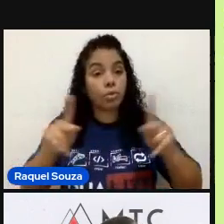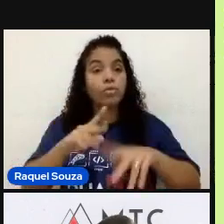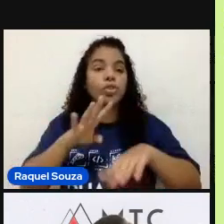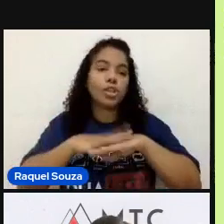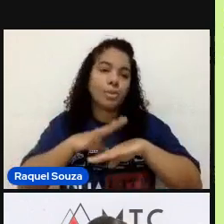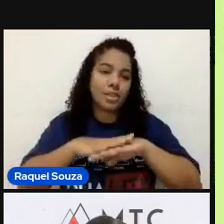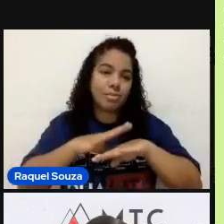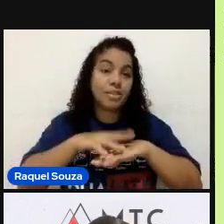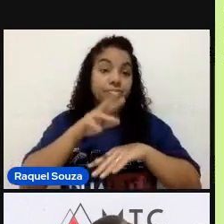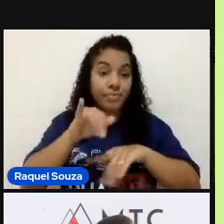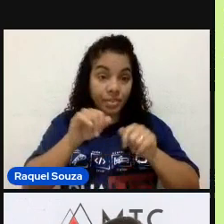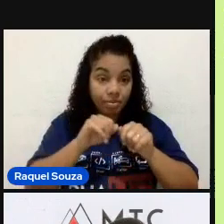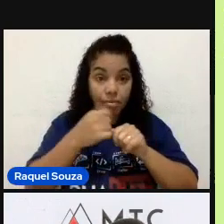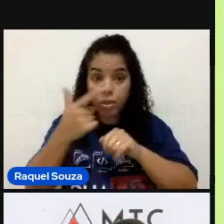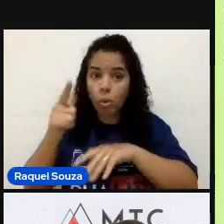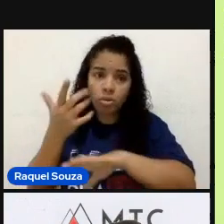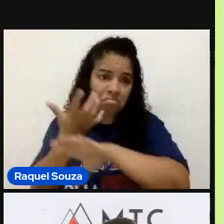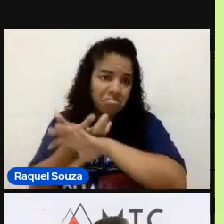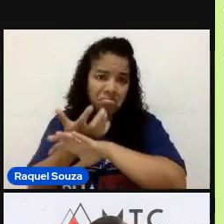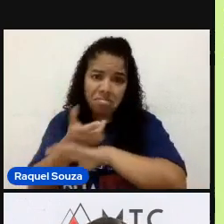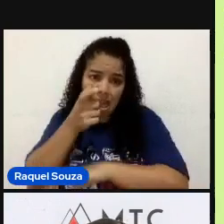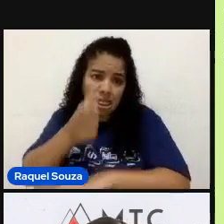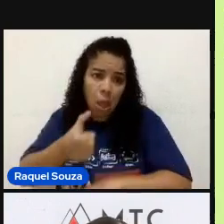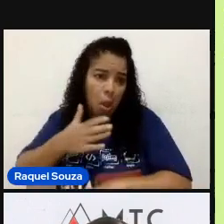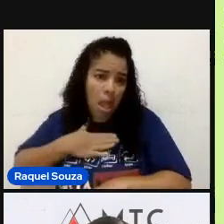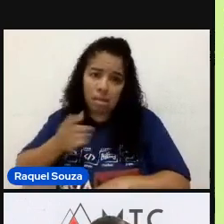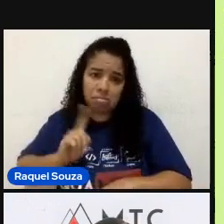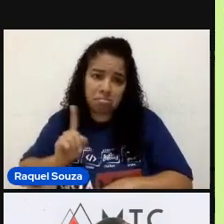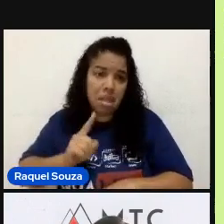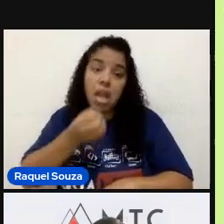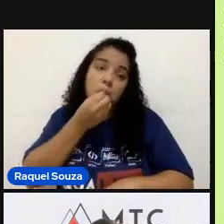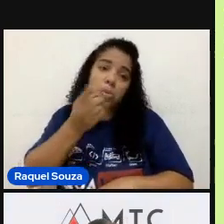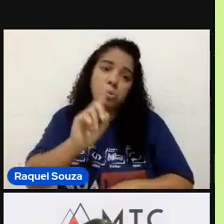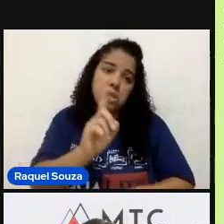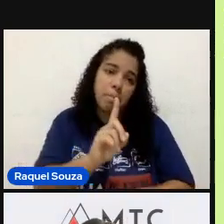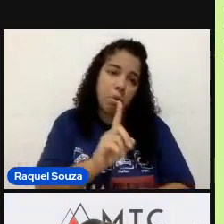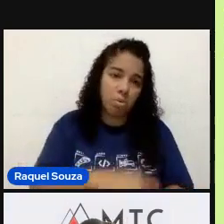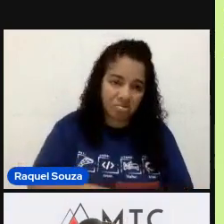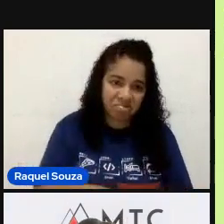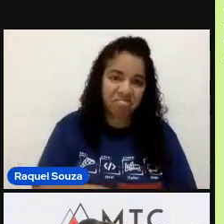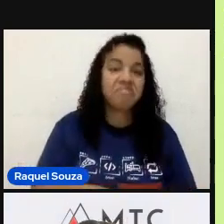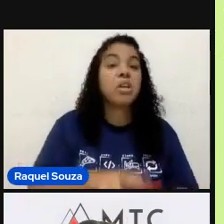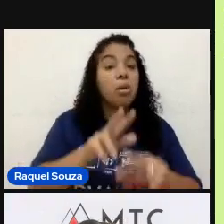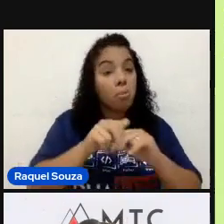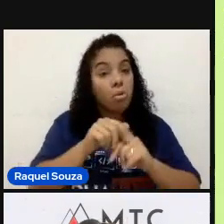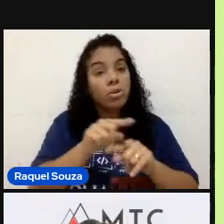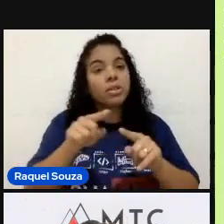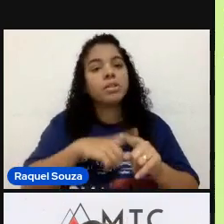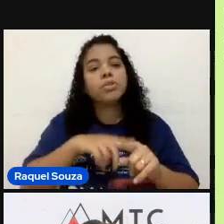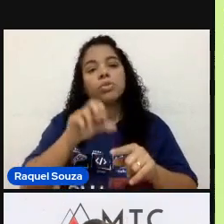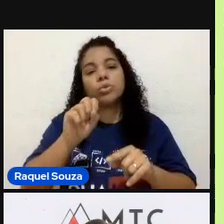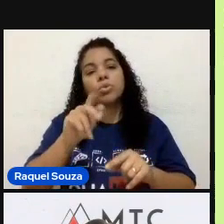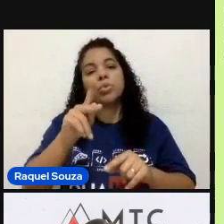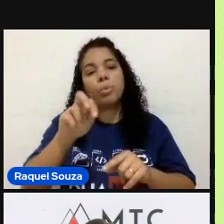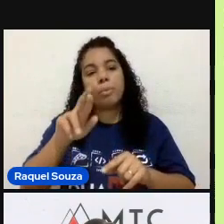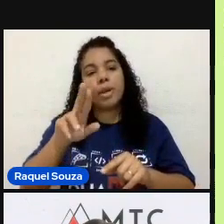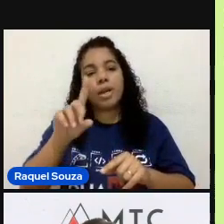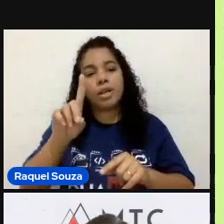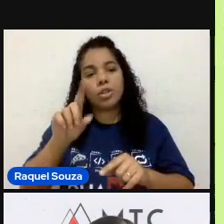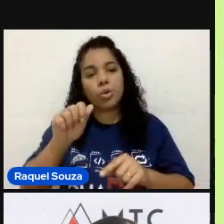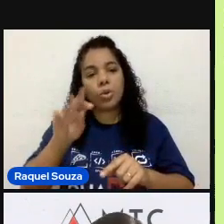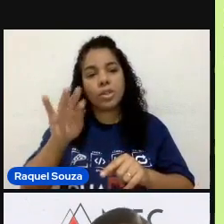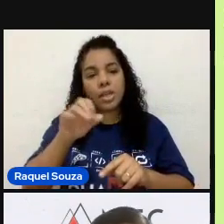Se eu fosse fazer outra disciplina que não me interessava, eu não ia ser boa. Então, por isso que com a superdotação, eu consigo